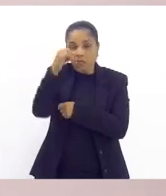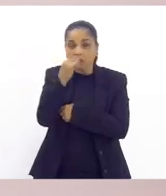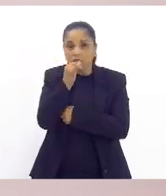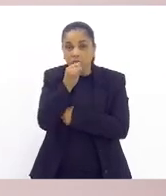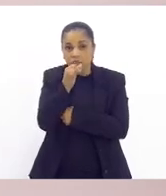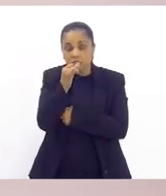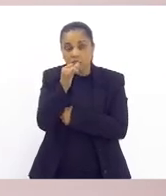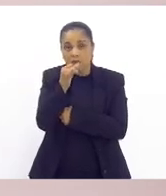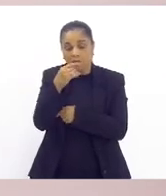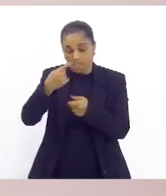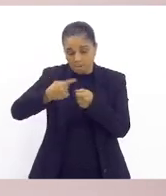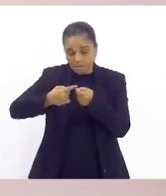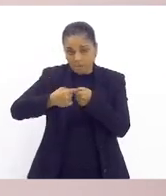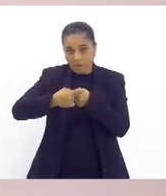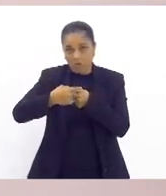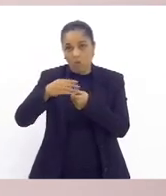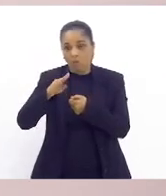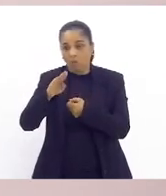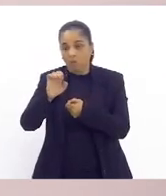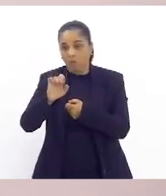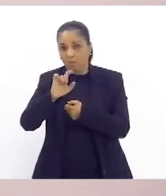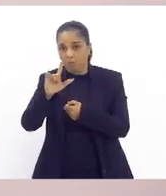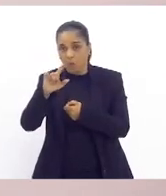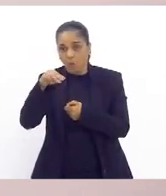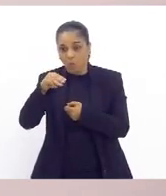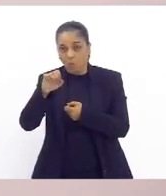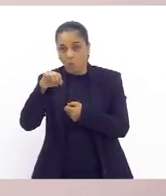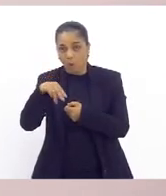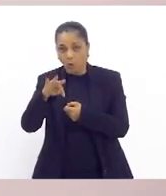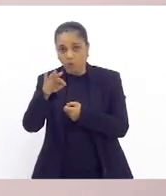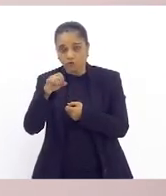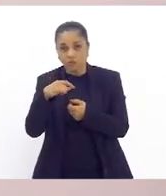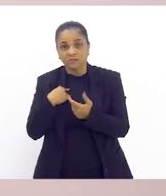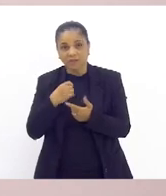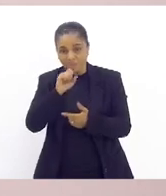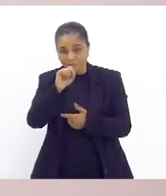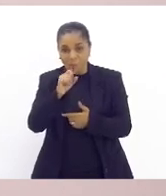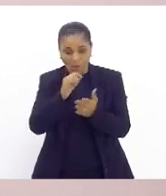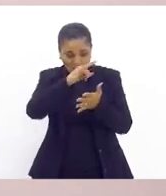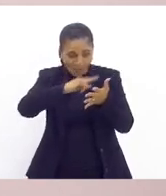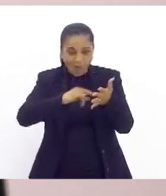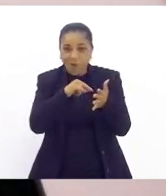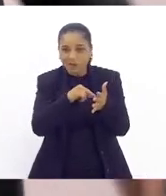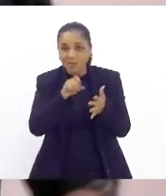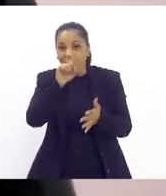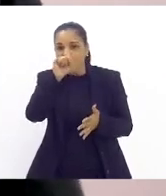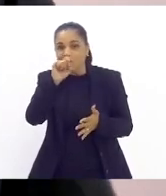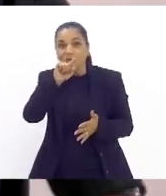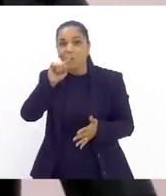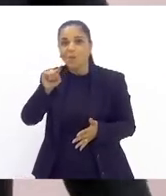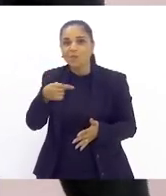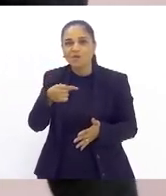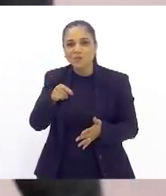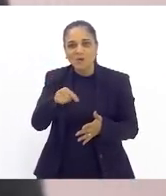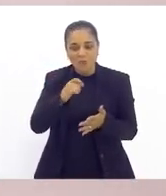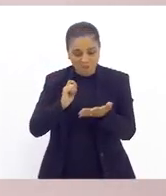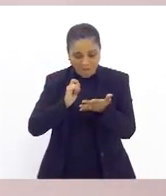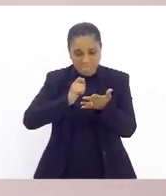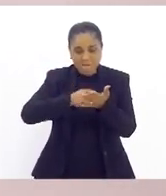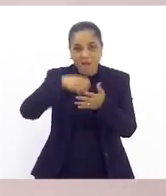a energia que vem para essa casa é de oito mil reais e eles ainda pagam taxa de iluminação pública